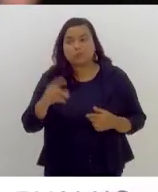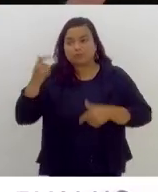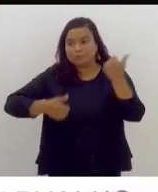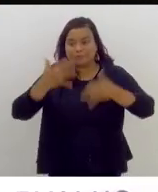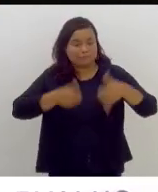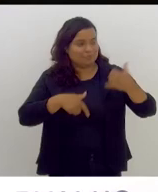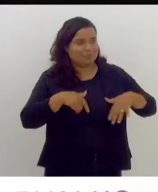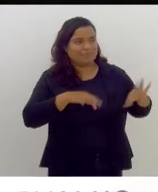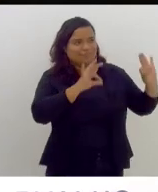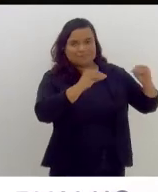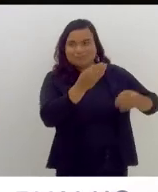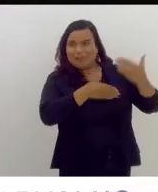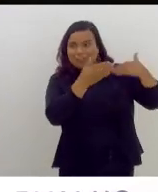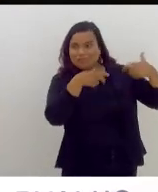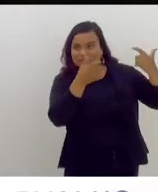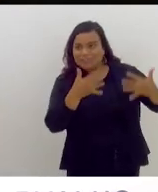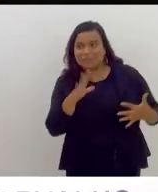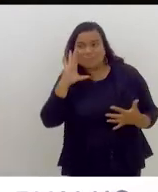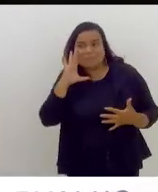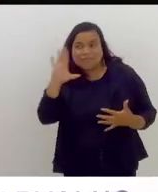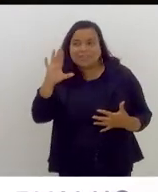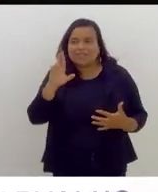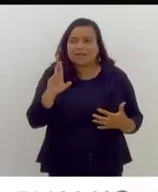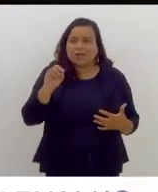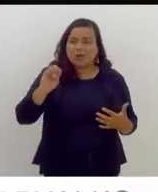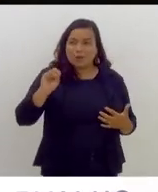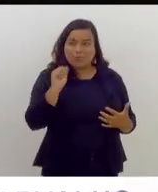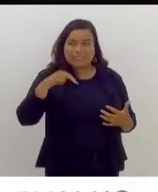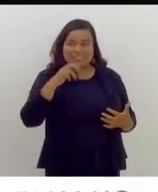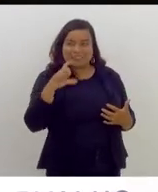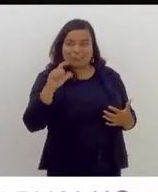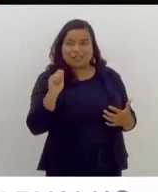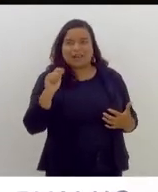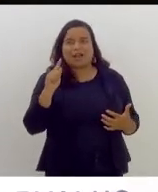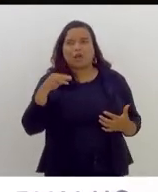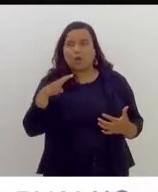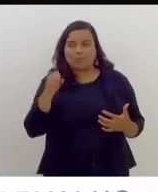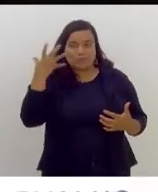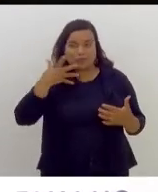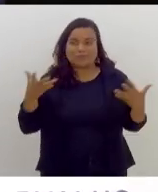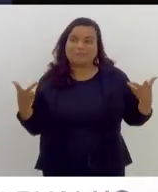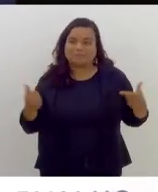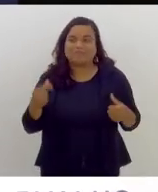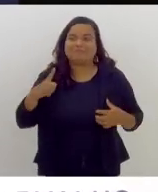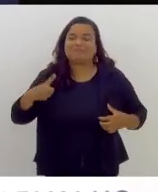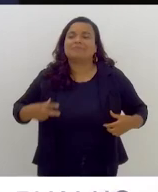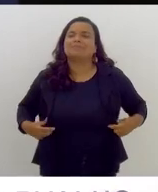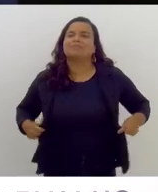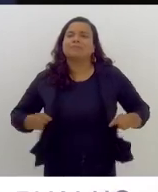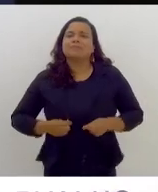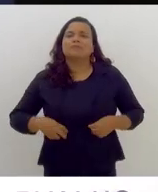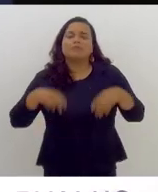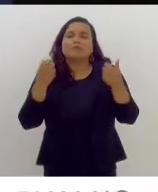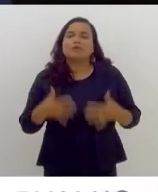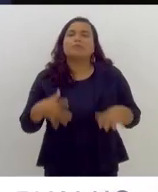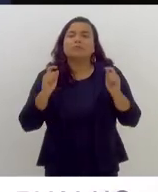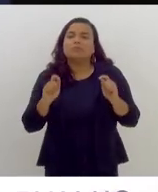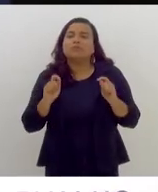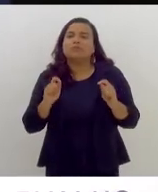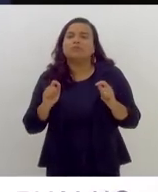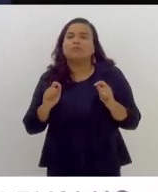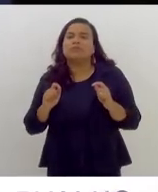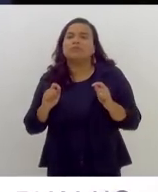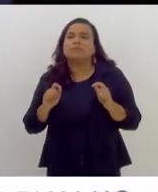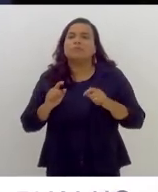oradores que me antecederam, especialmente a Rosângela Gomes aqui, que fez um discurso excepcional, dizendo o seguinte, que